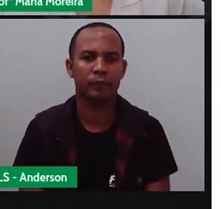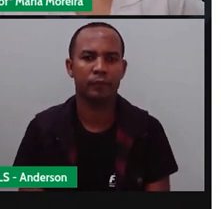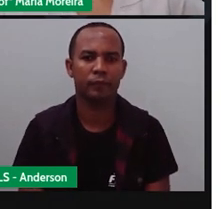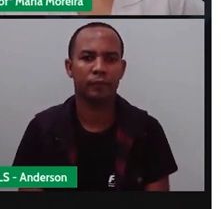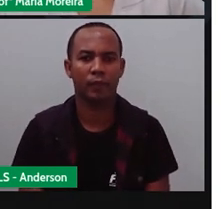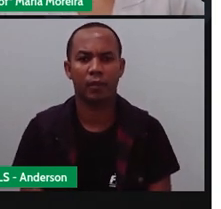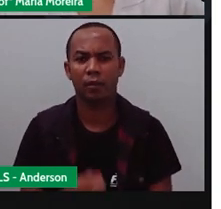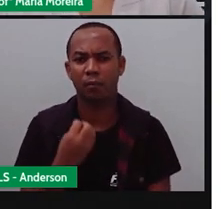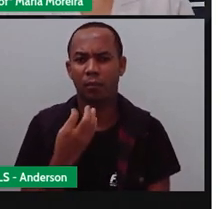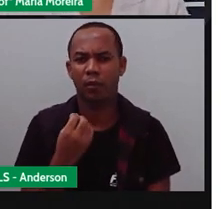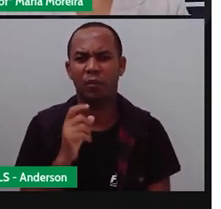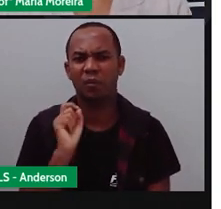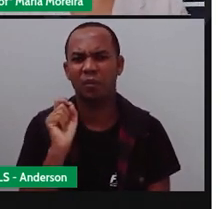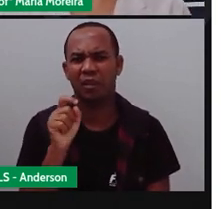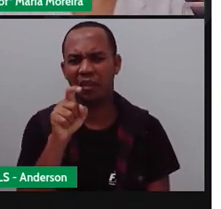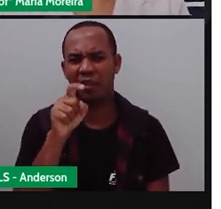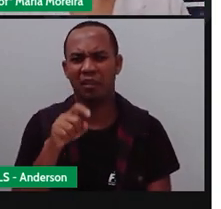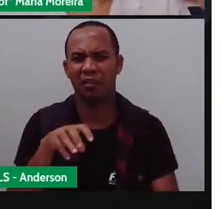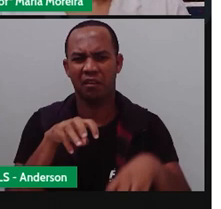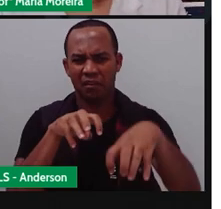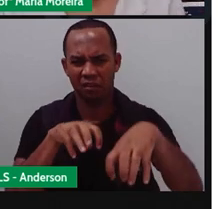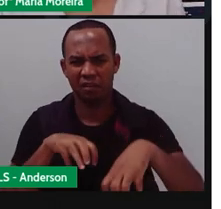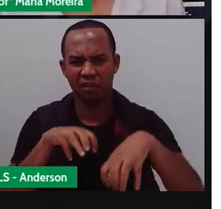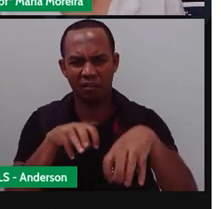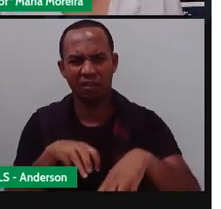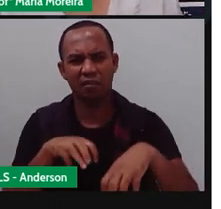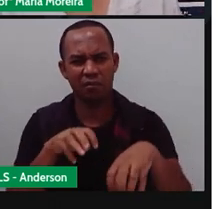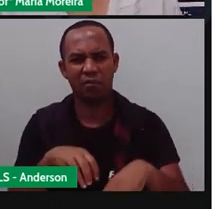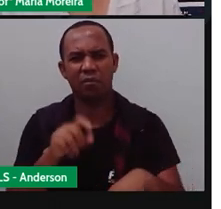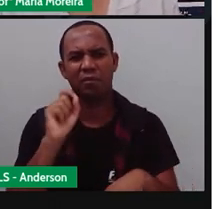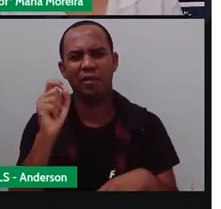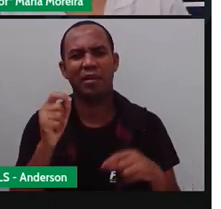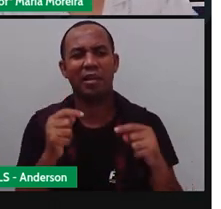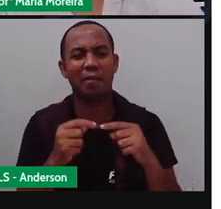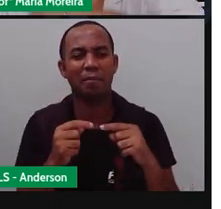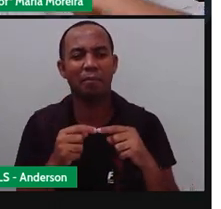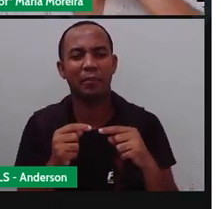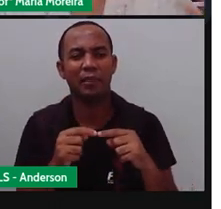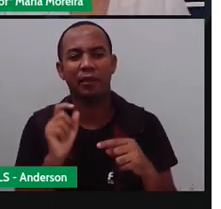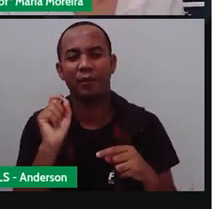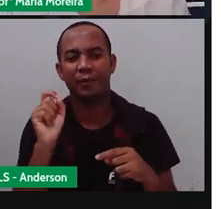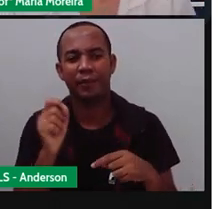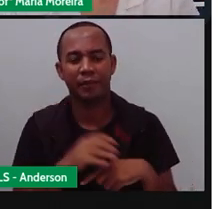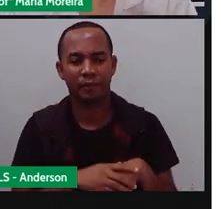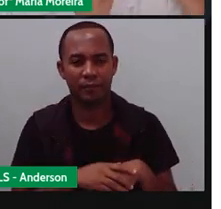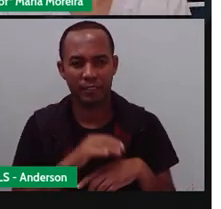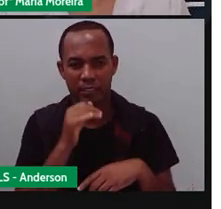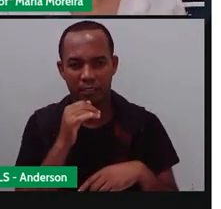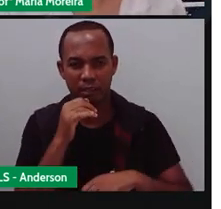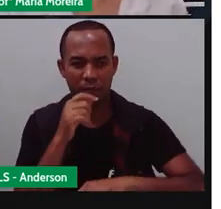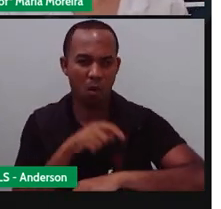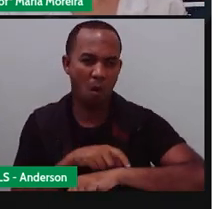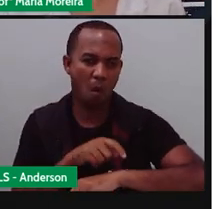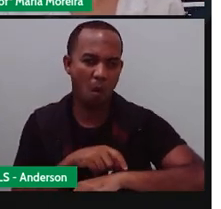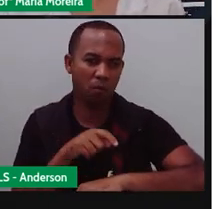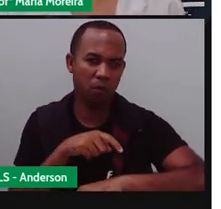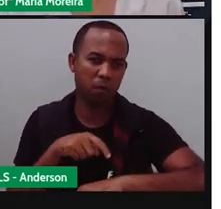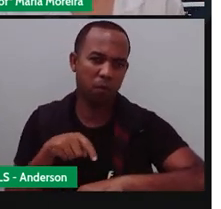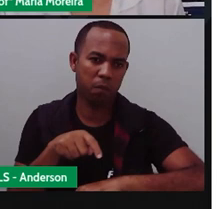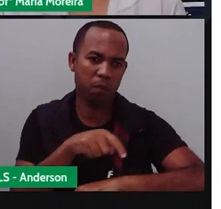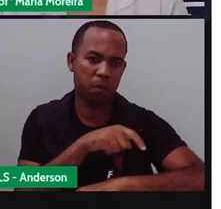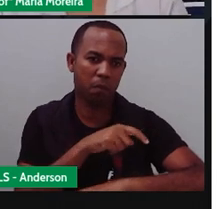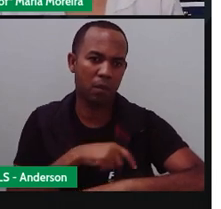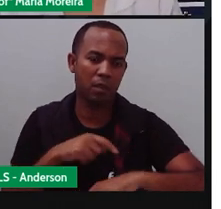e o que é um trator para falou falou falou que já sobre o trator que não é por quilometragem por hora a gente de